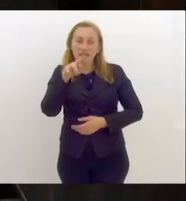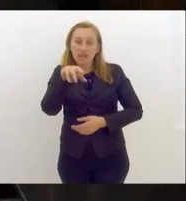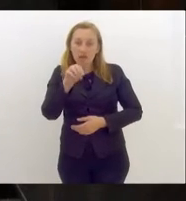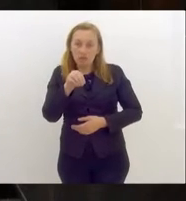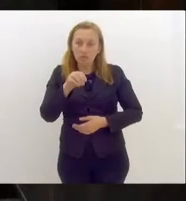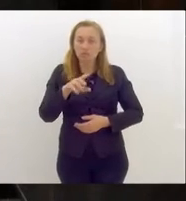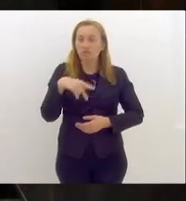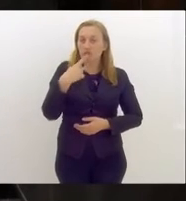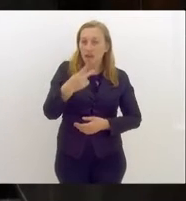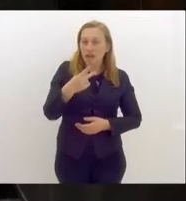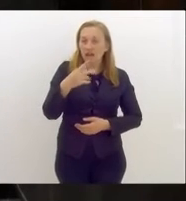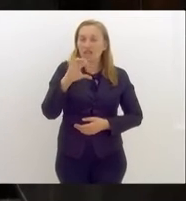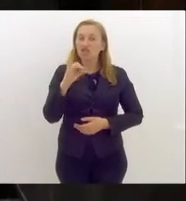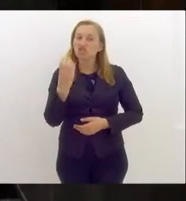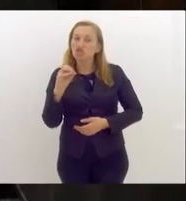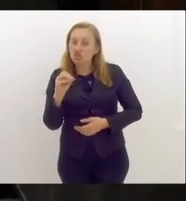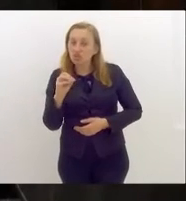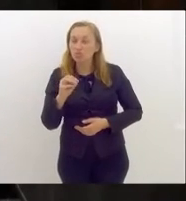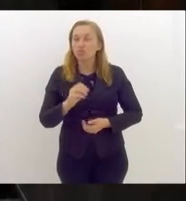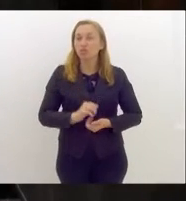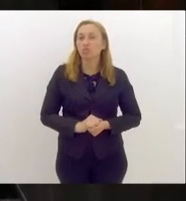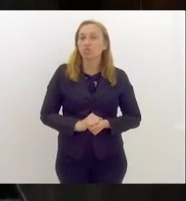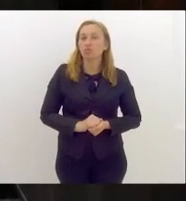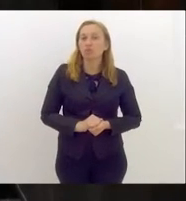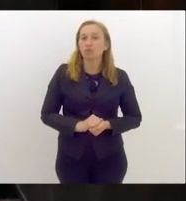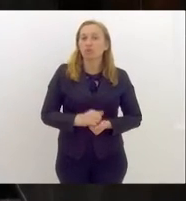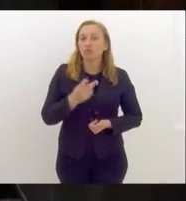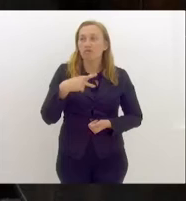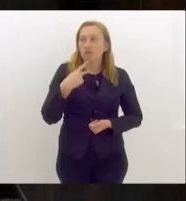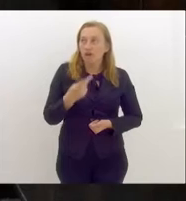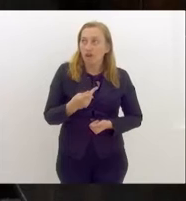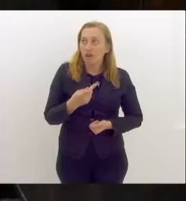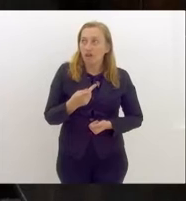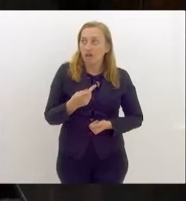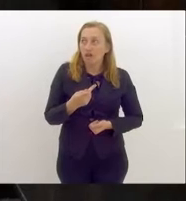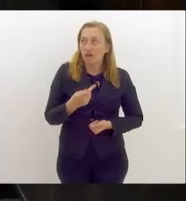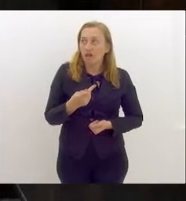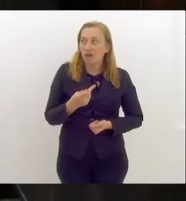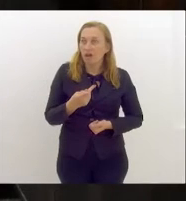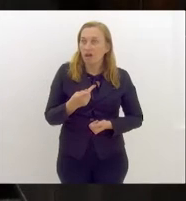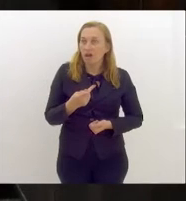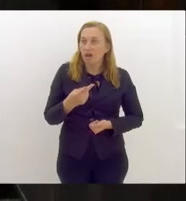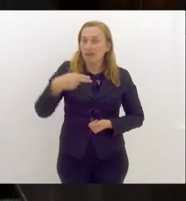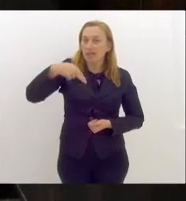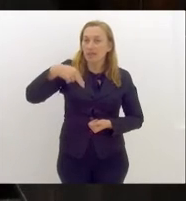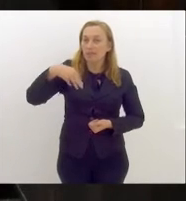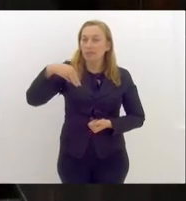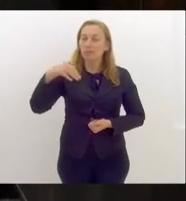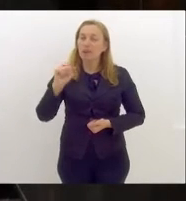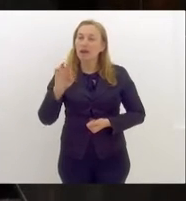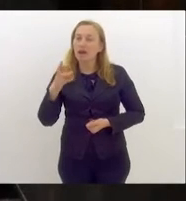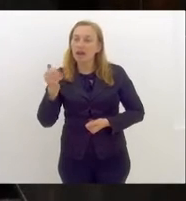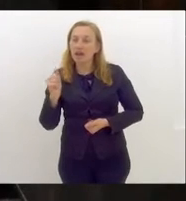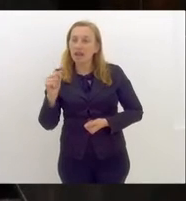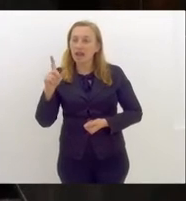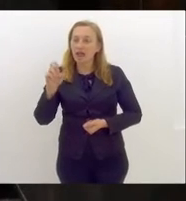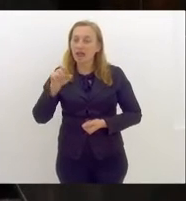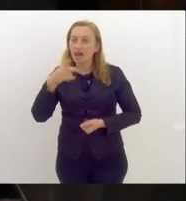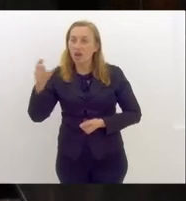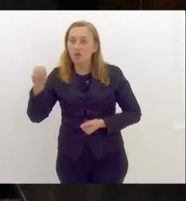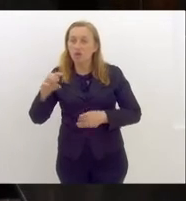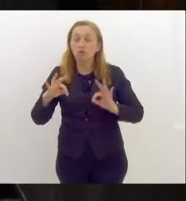falar de Chico fala de Nara Leão porque